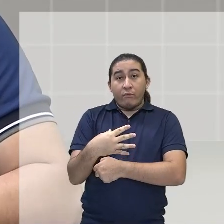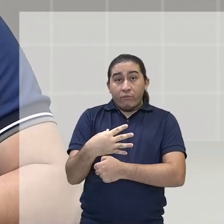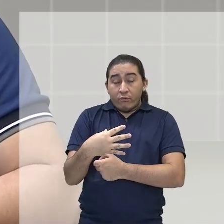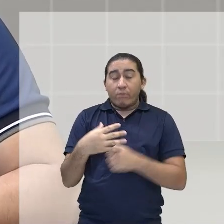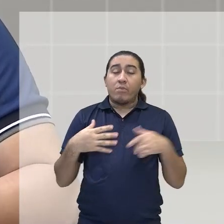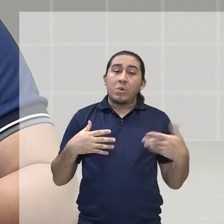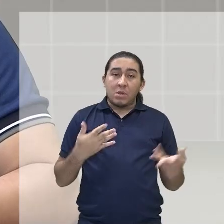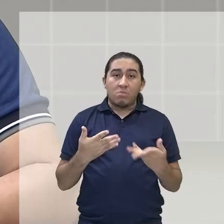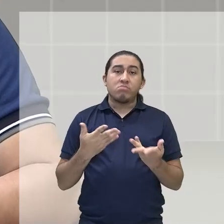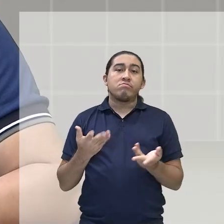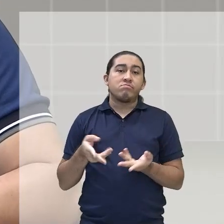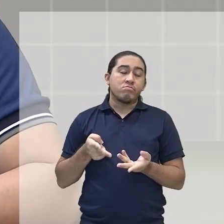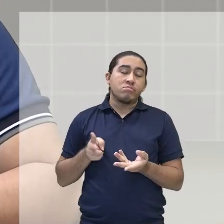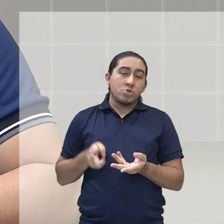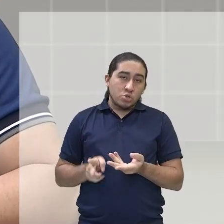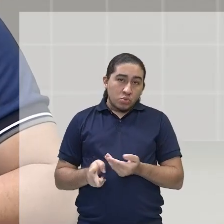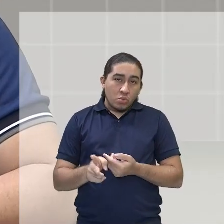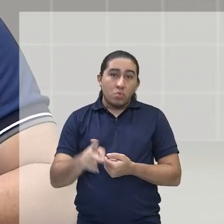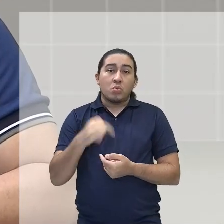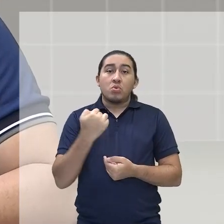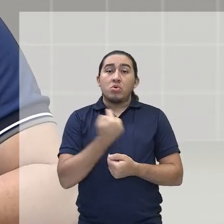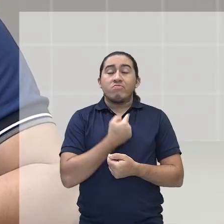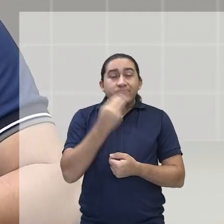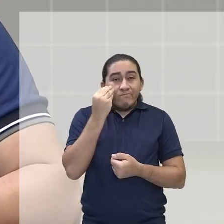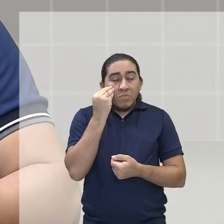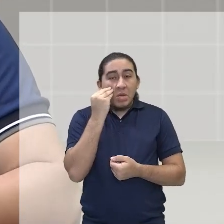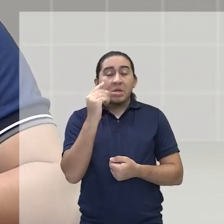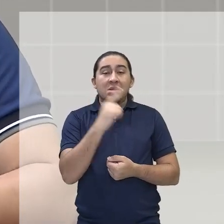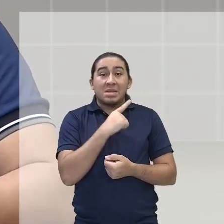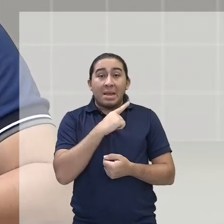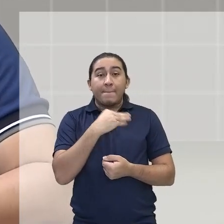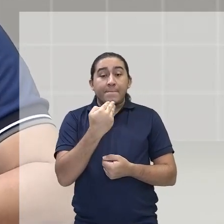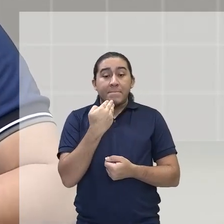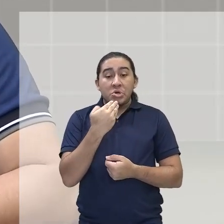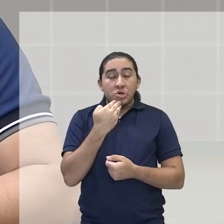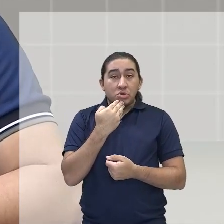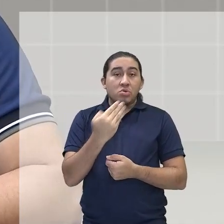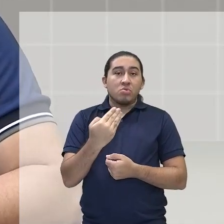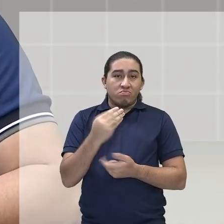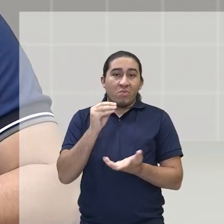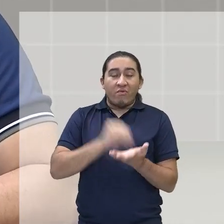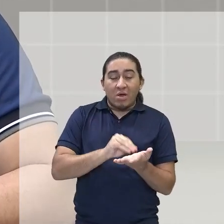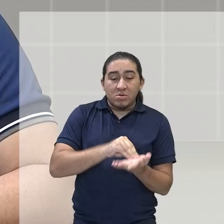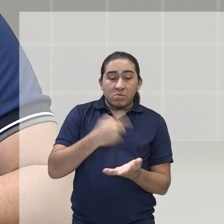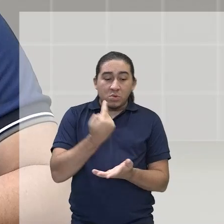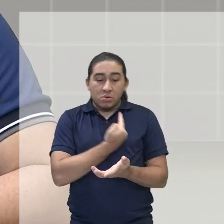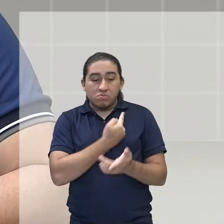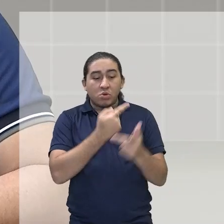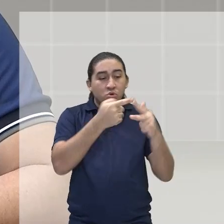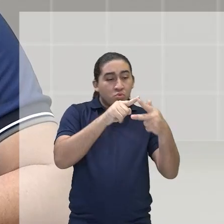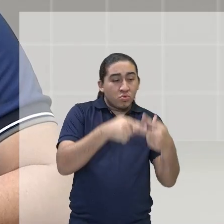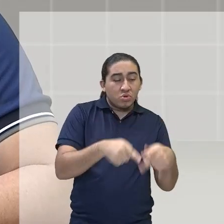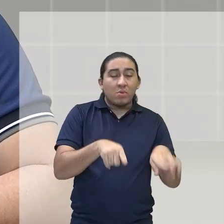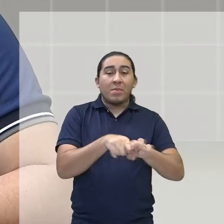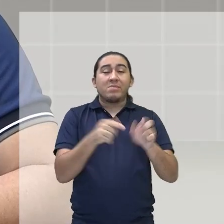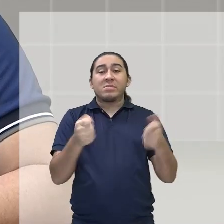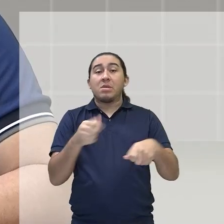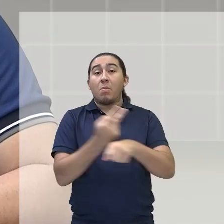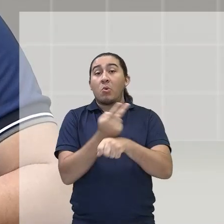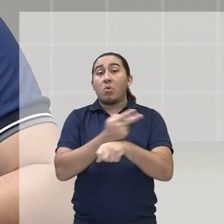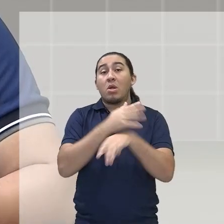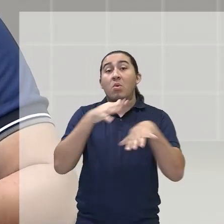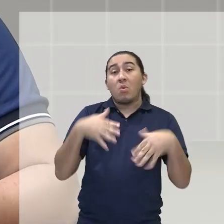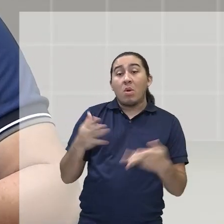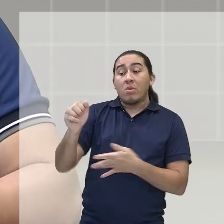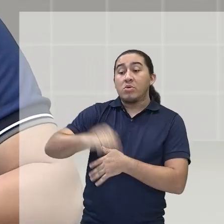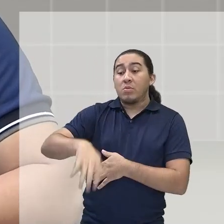mesmo agora, a gente está caminhando com solicitações em aberto, mas que faltam só a gente saber qual é a real situação no